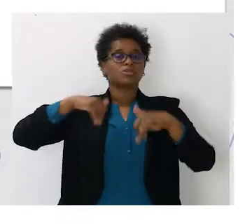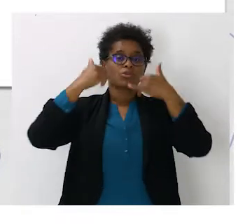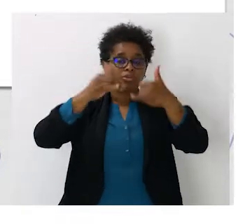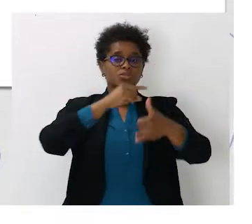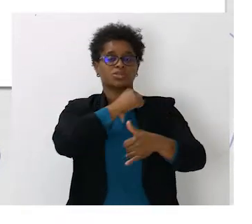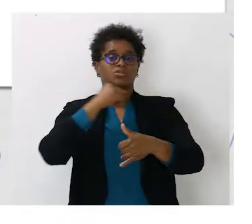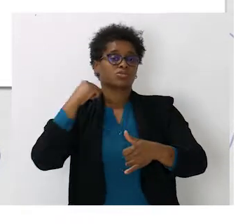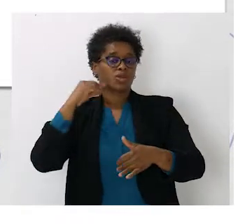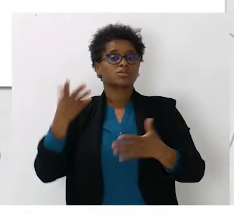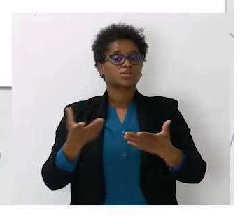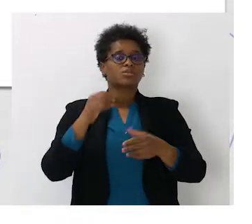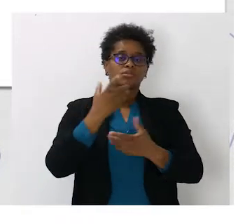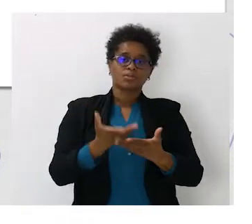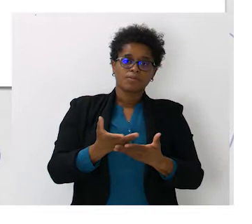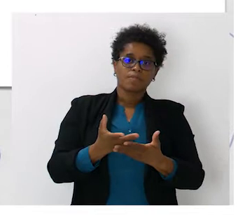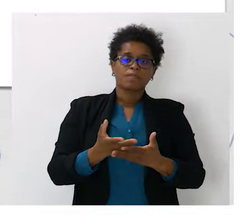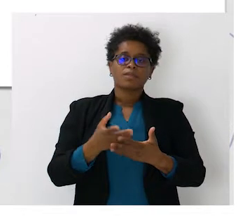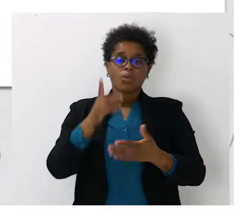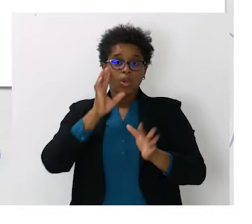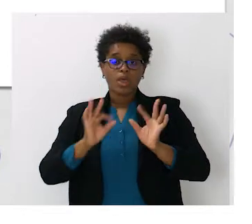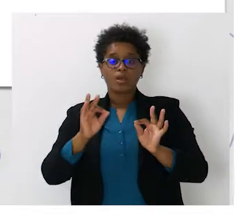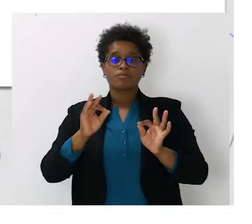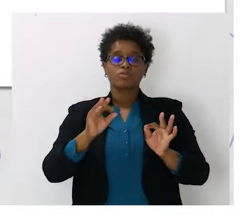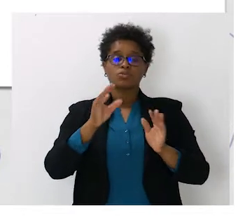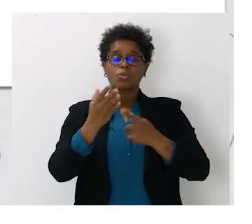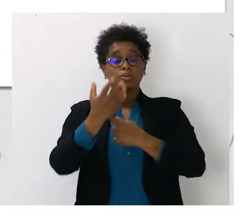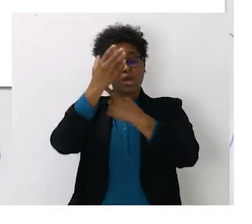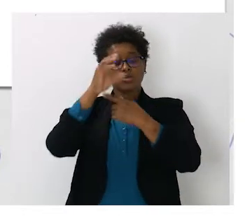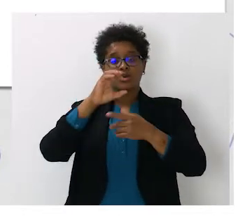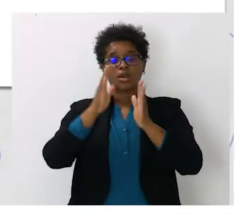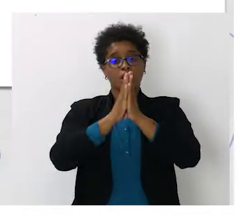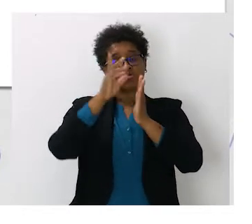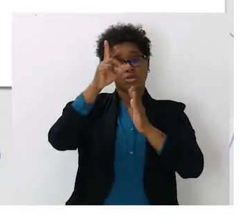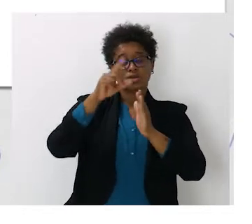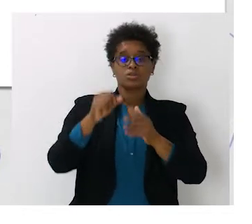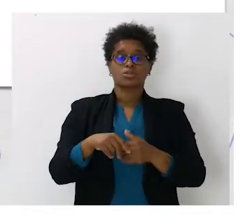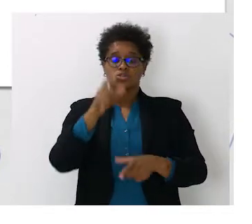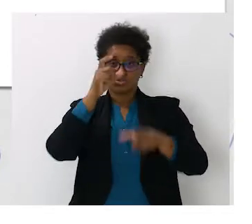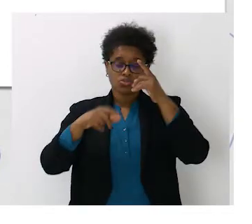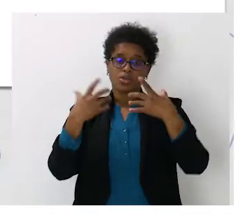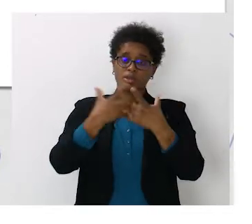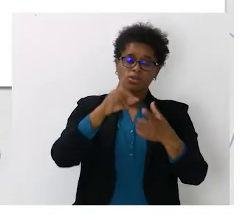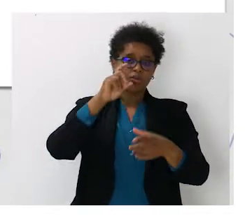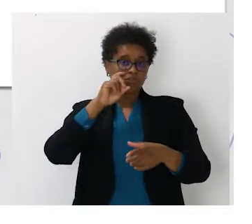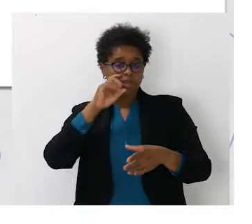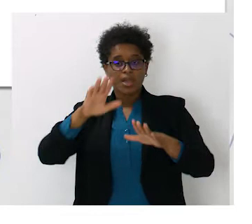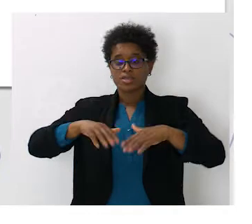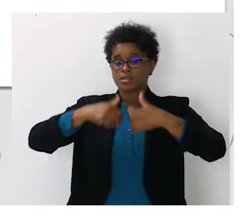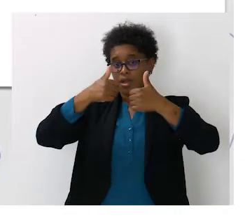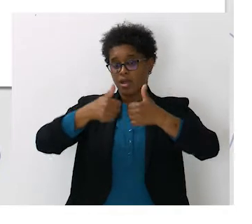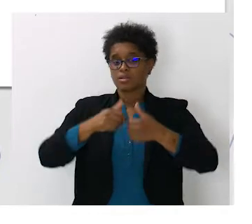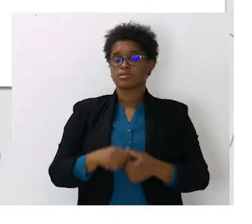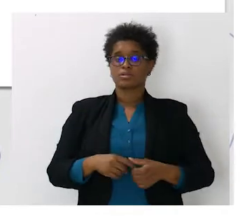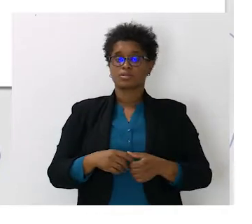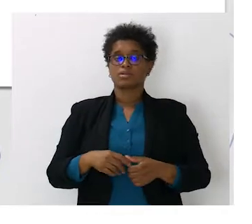os sacerdotes, que tratavam do culto aos deuses, os guerreiros que defendiam a